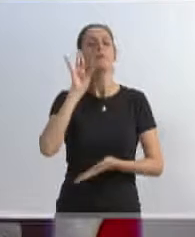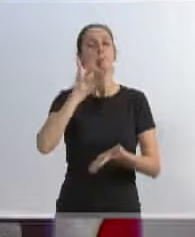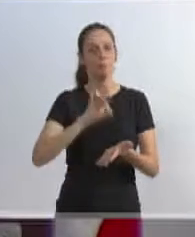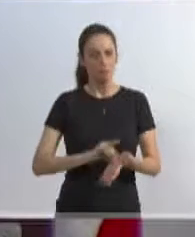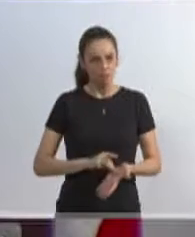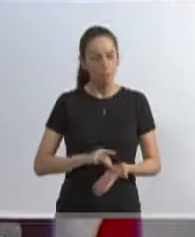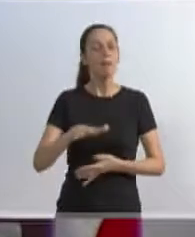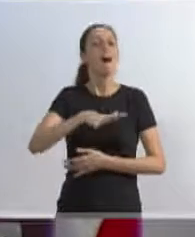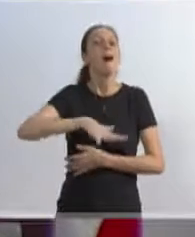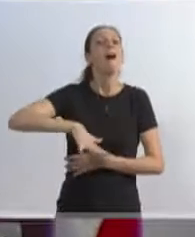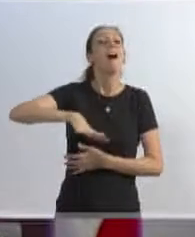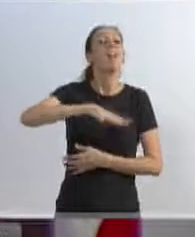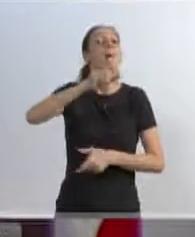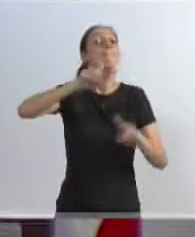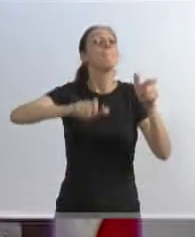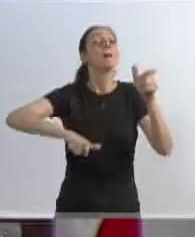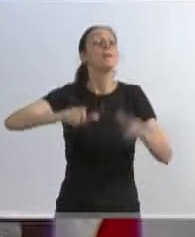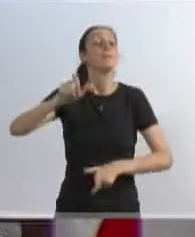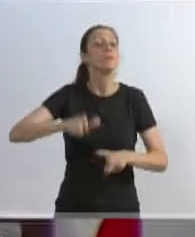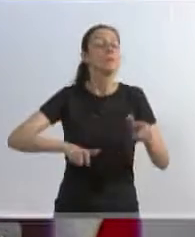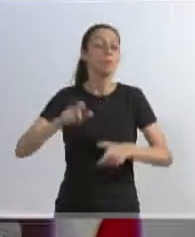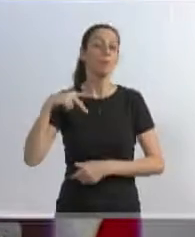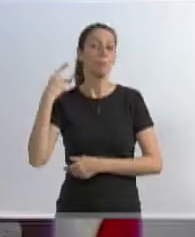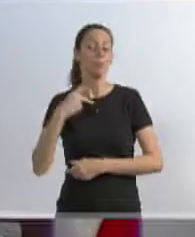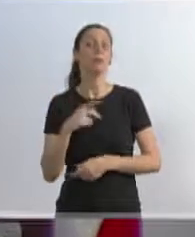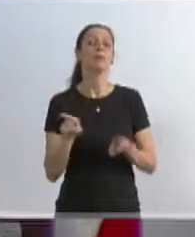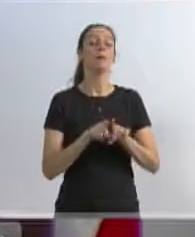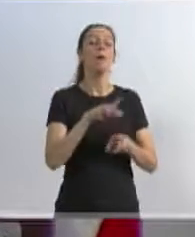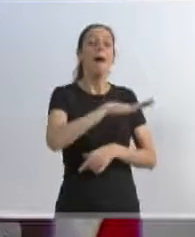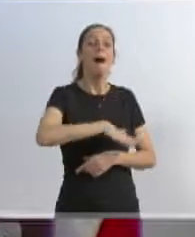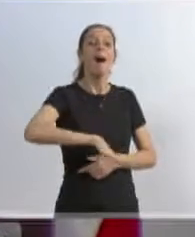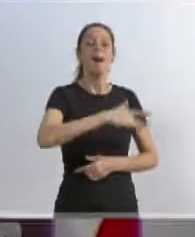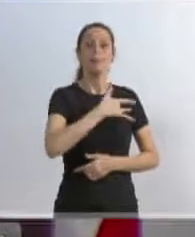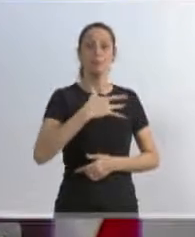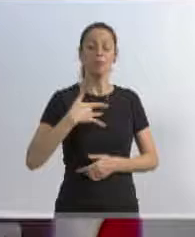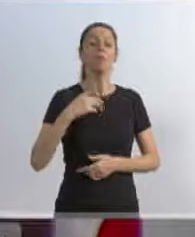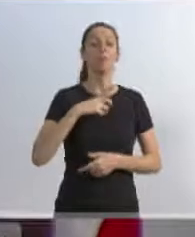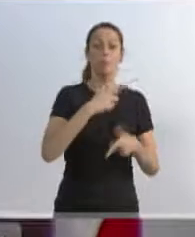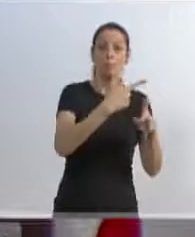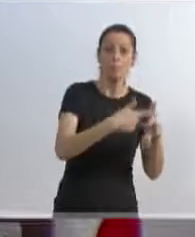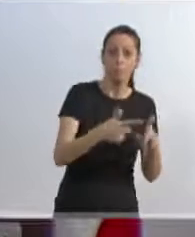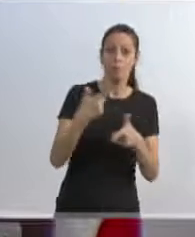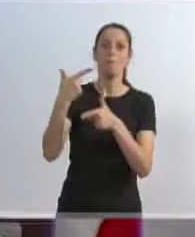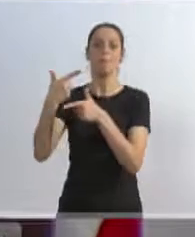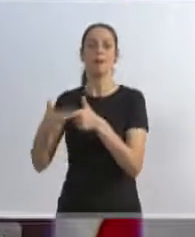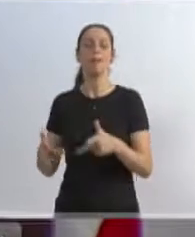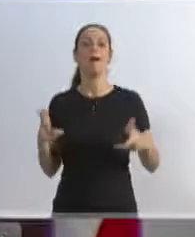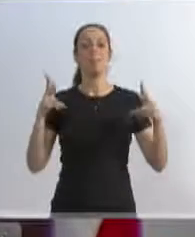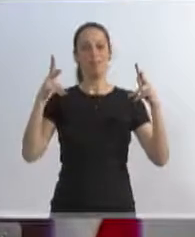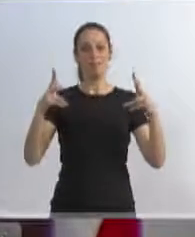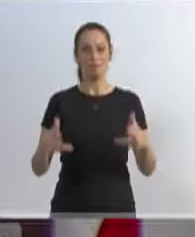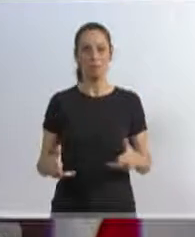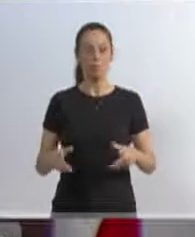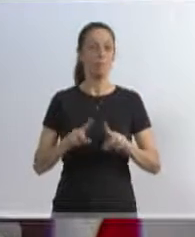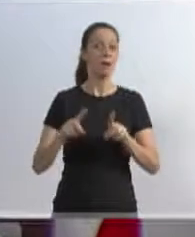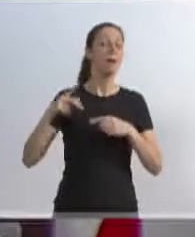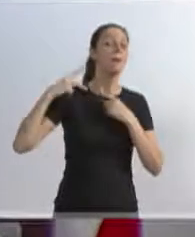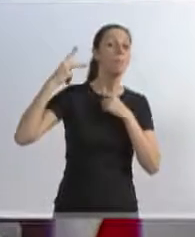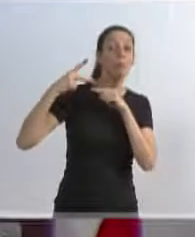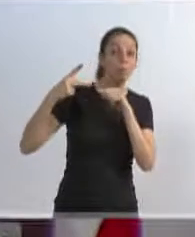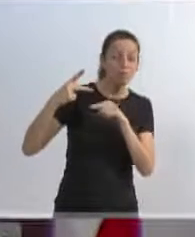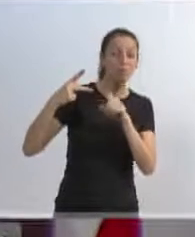na área de da da saúde também temos problemas só não podemos generalizar a política é essencial